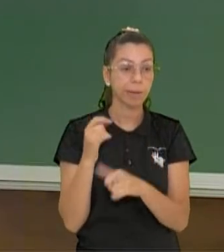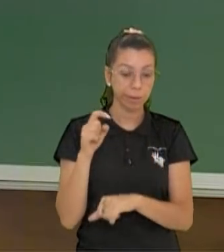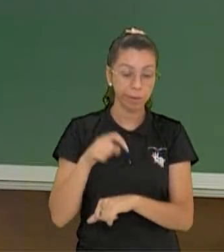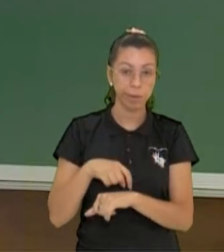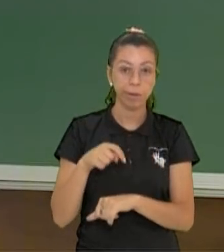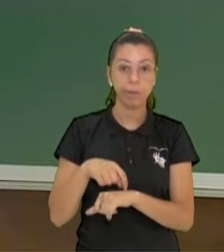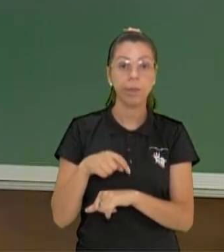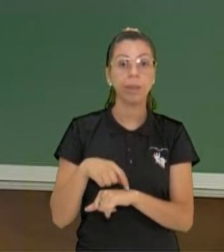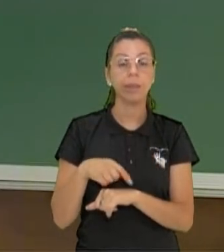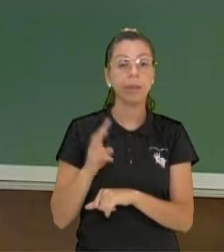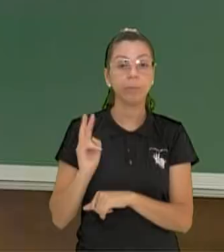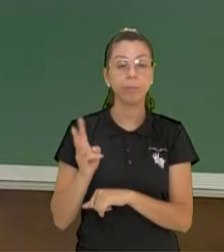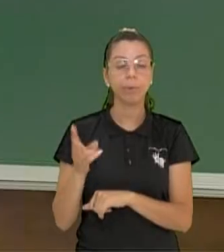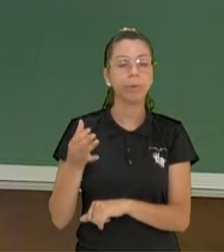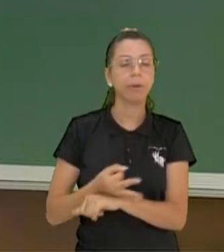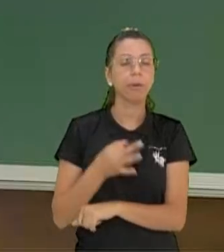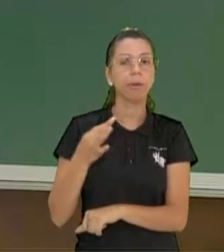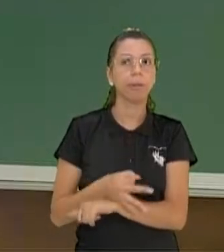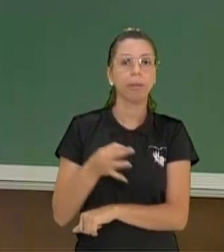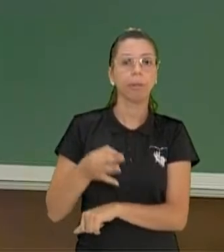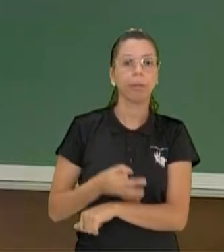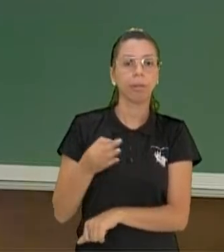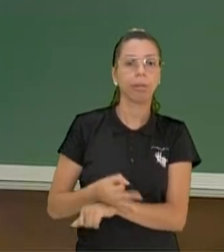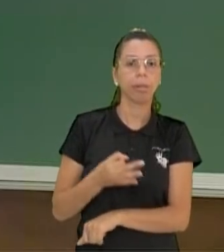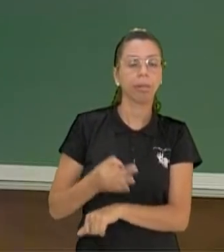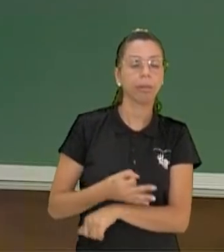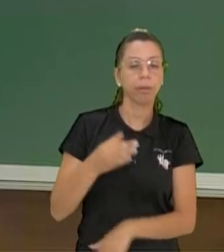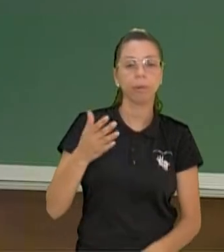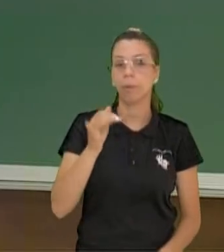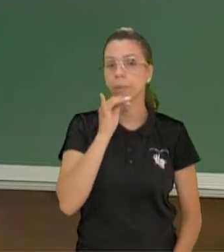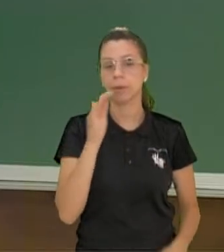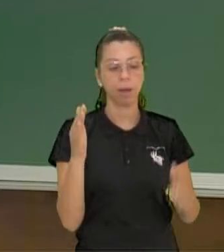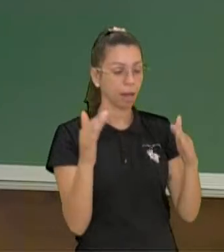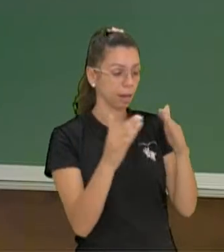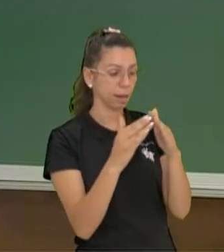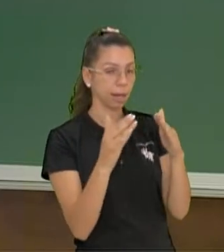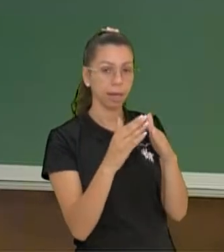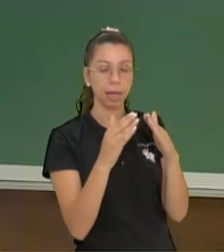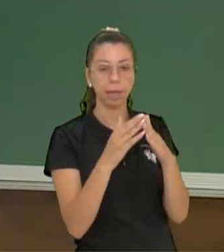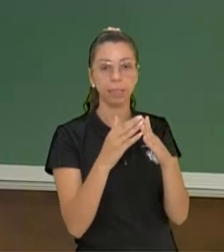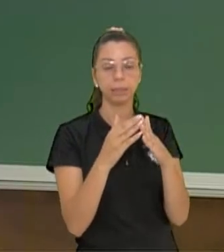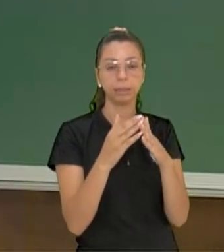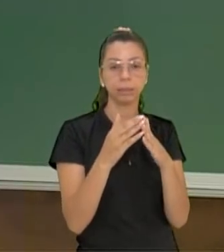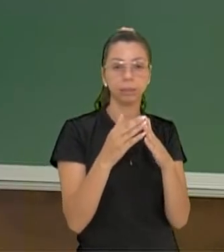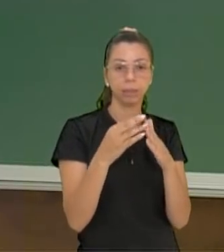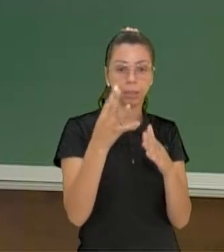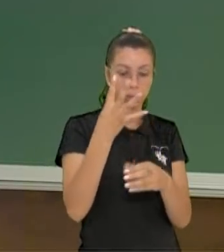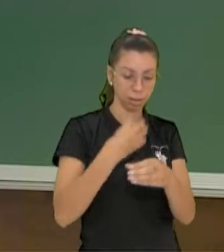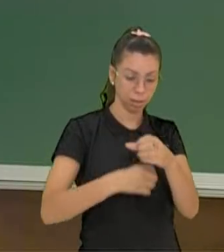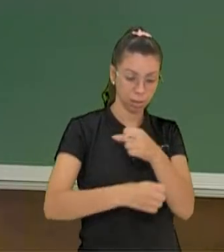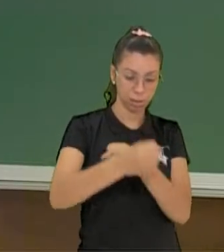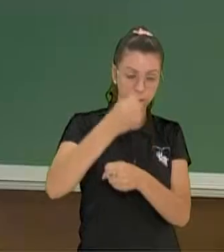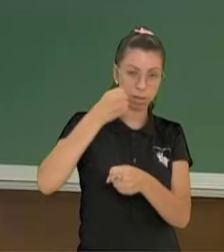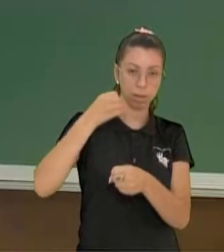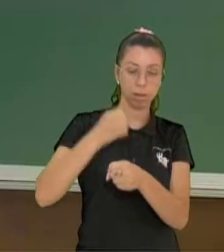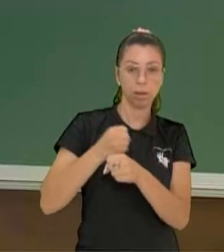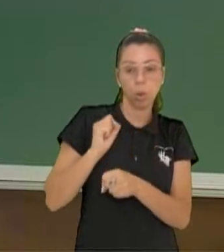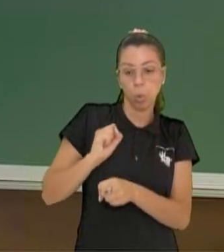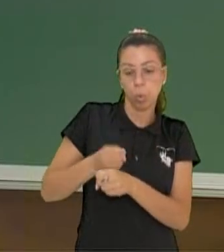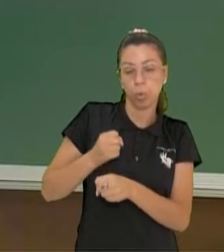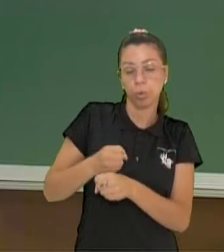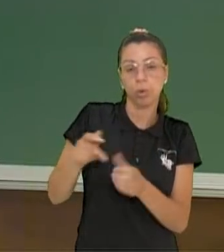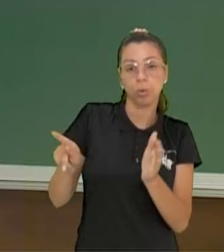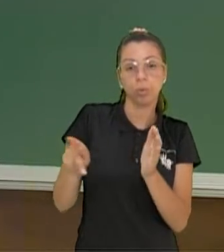tenta persistir na memória. A casa que nós tínhamos, que tem ali 30 anos, 40 anos, que o papai construiu com o vovô, não